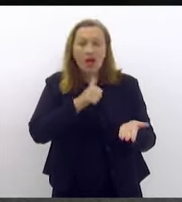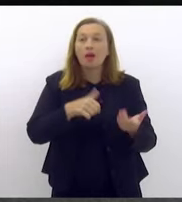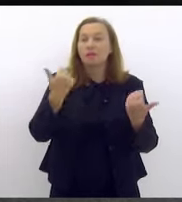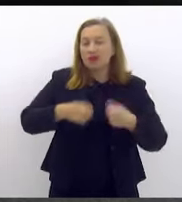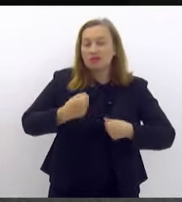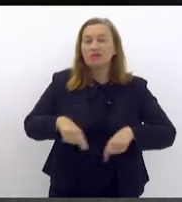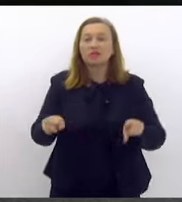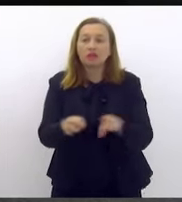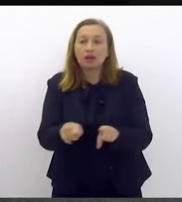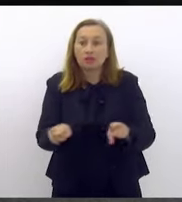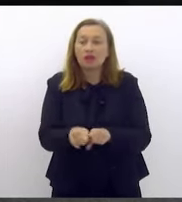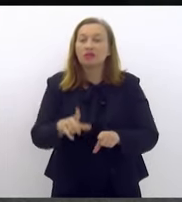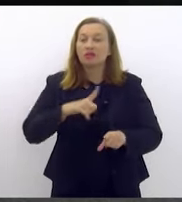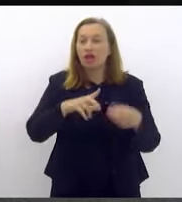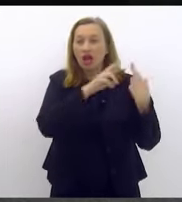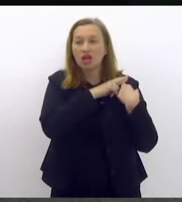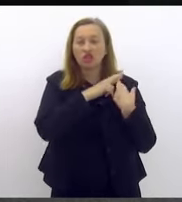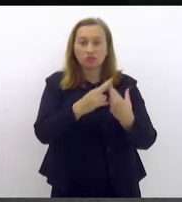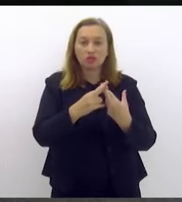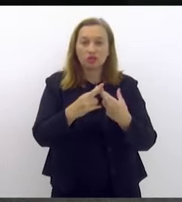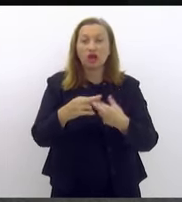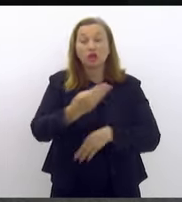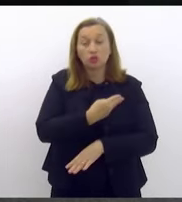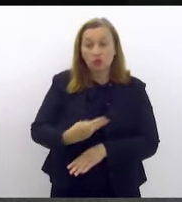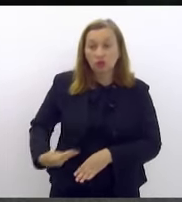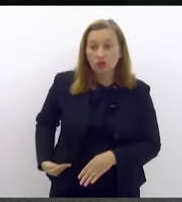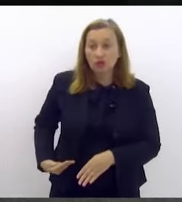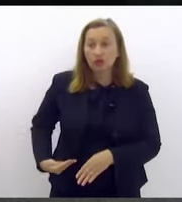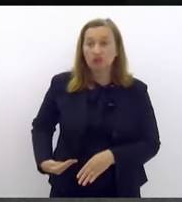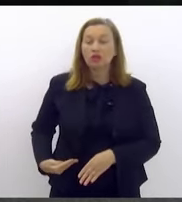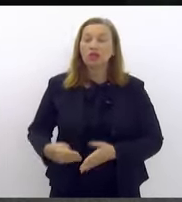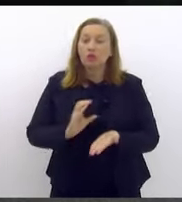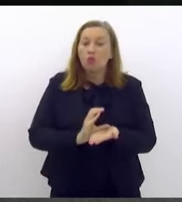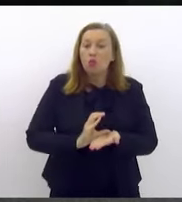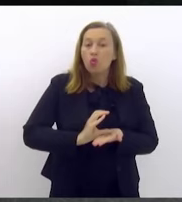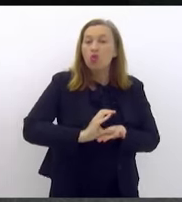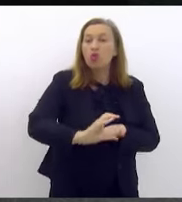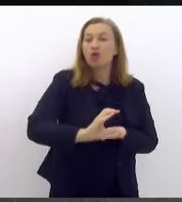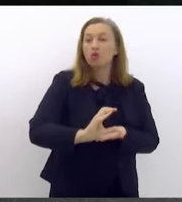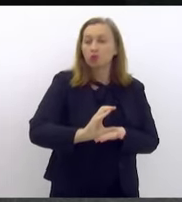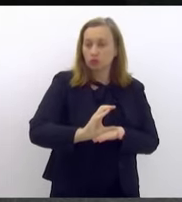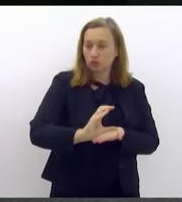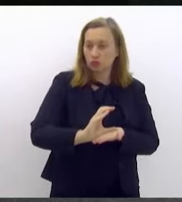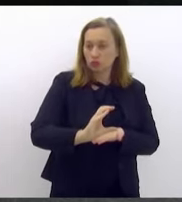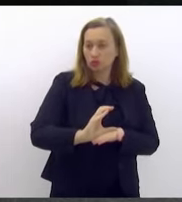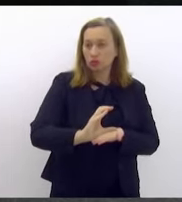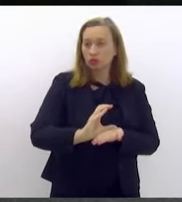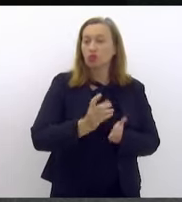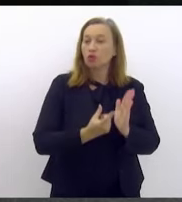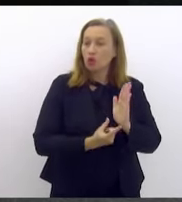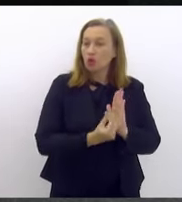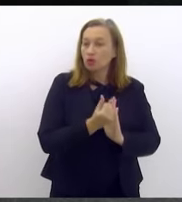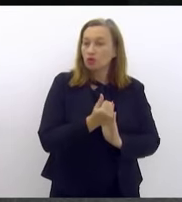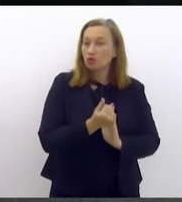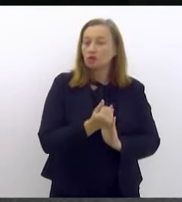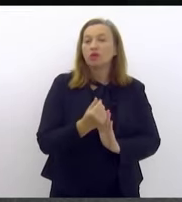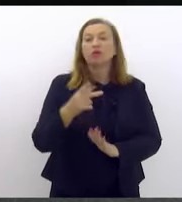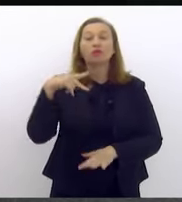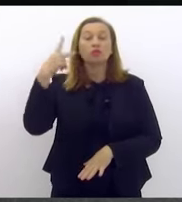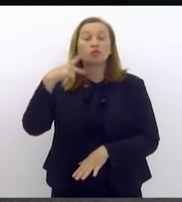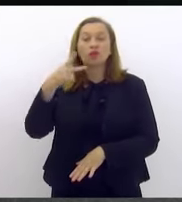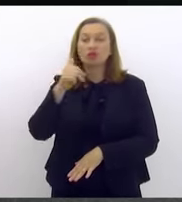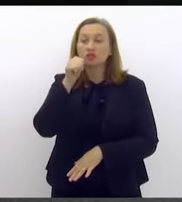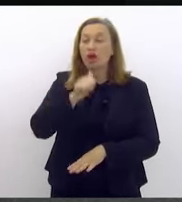também trazer a responsabilidade do governo de aportar recursos orçamentários para a política de